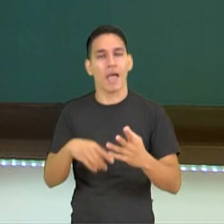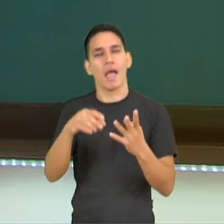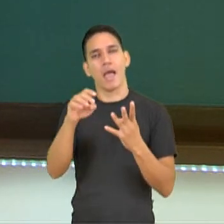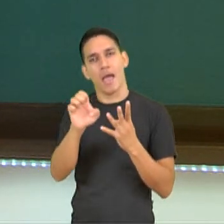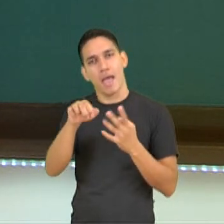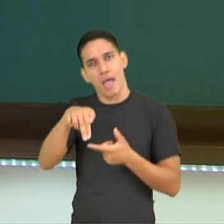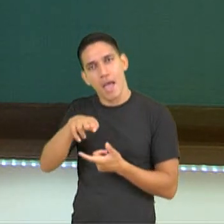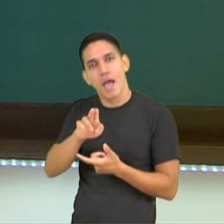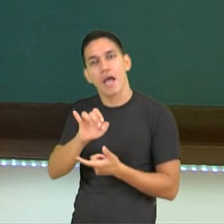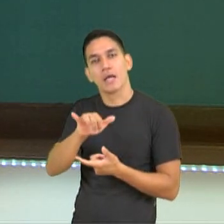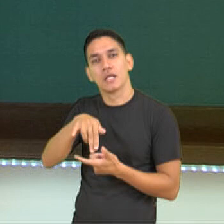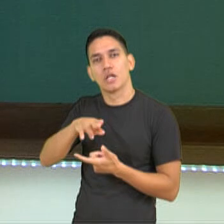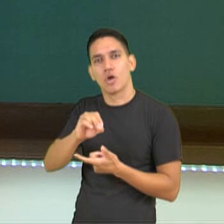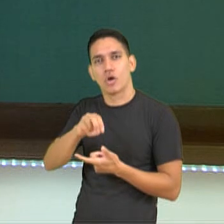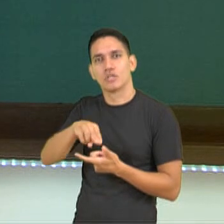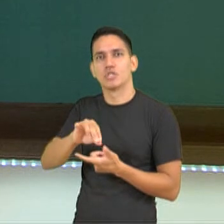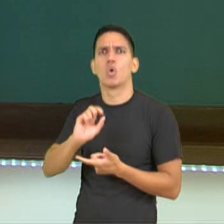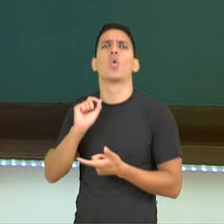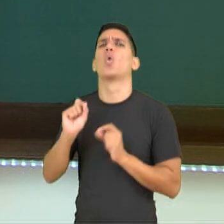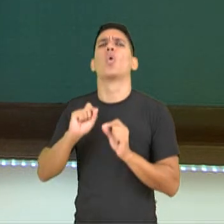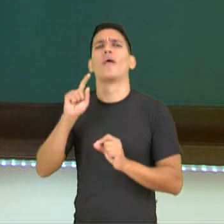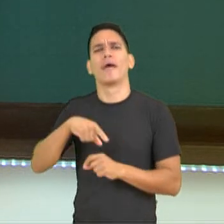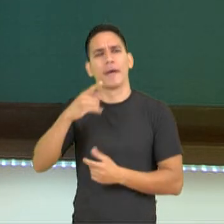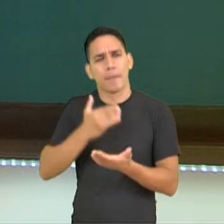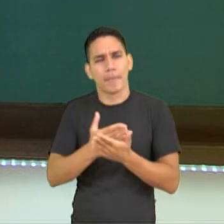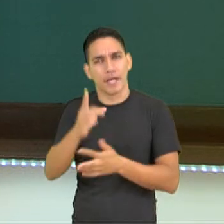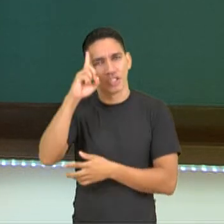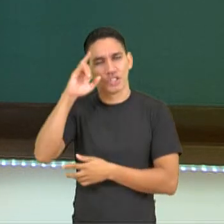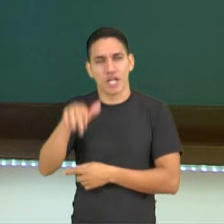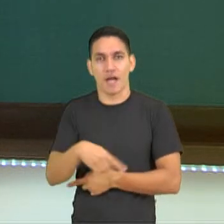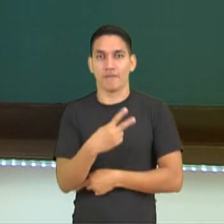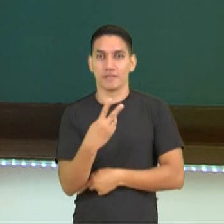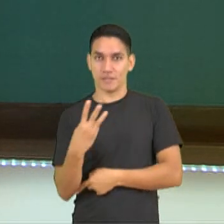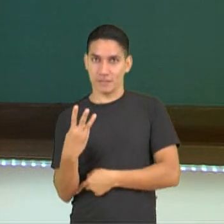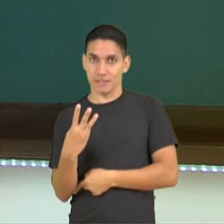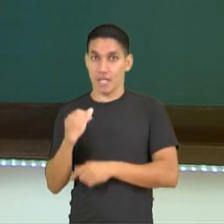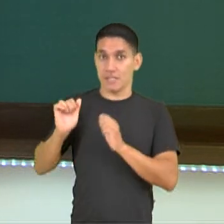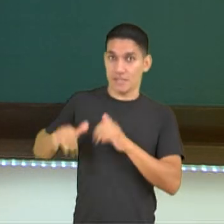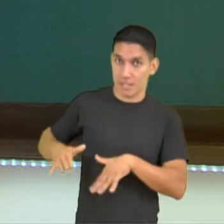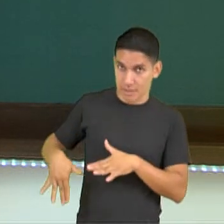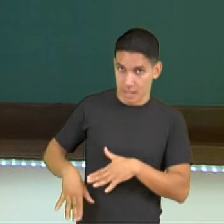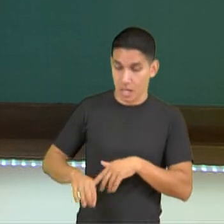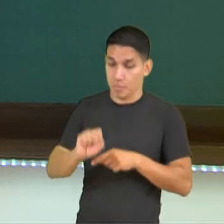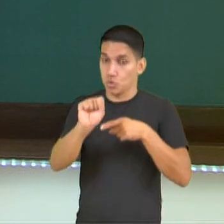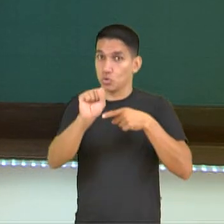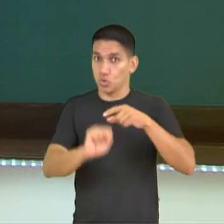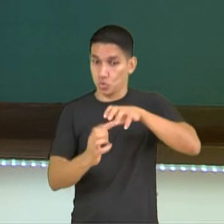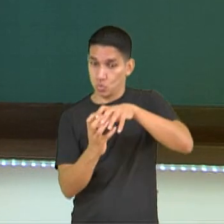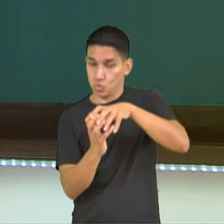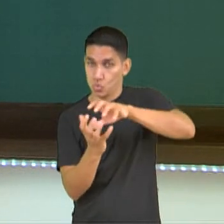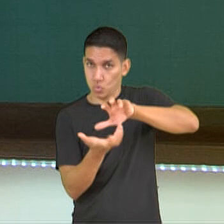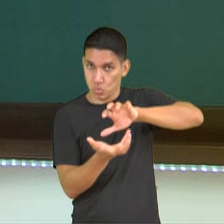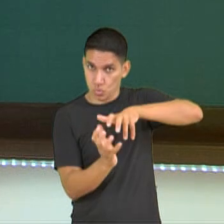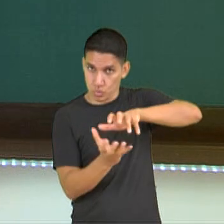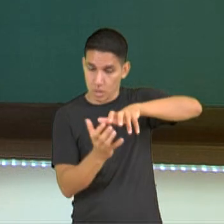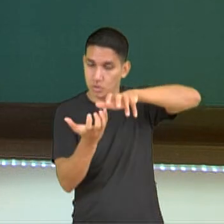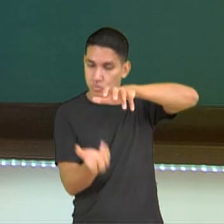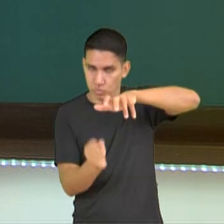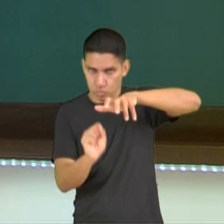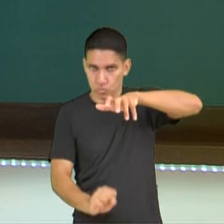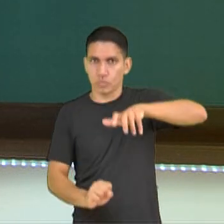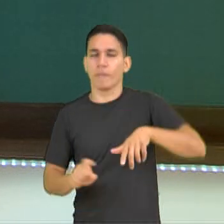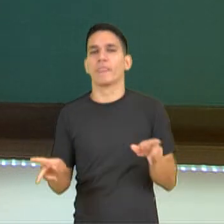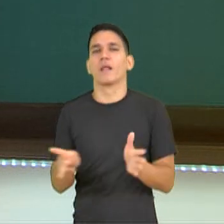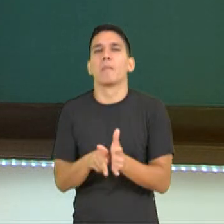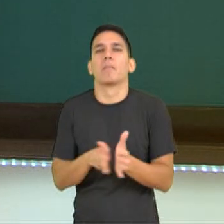inicia a primavera, 23 de setembro. Equinócio no hemisfério sul. Equinócio de outono, 21